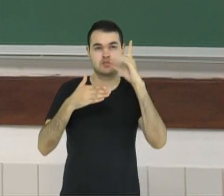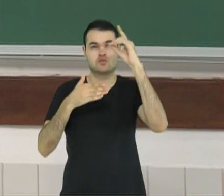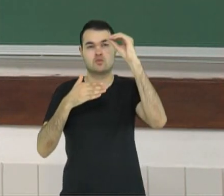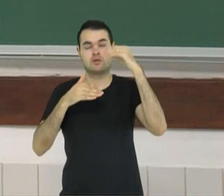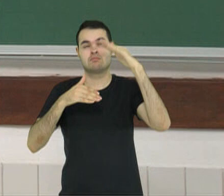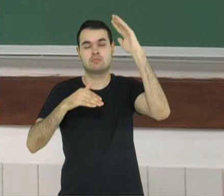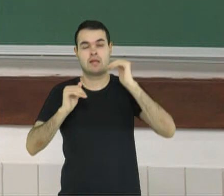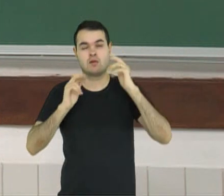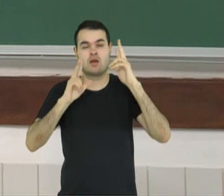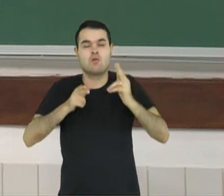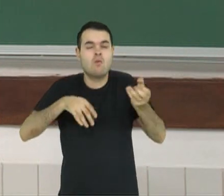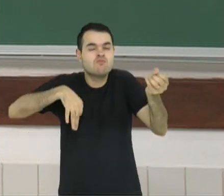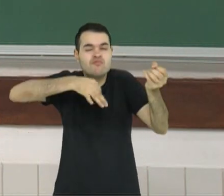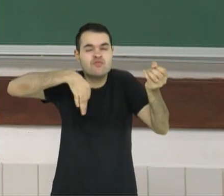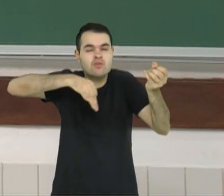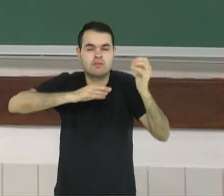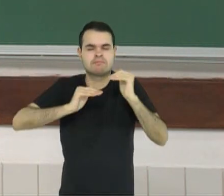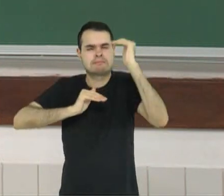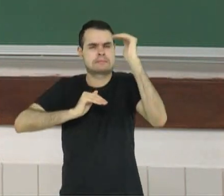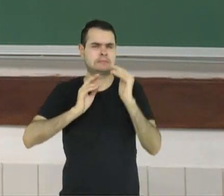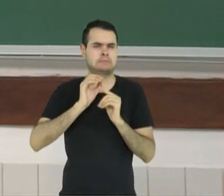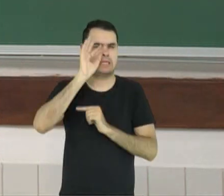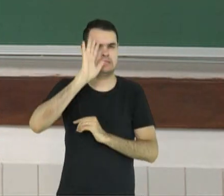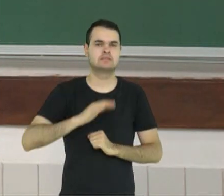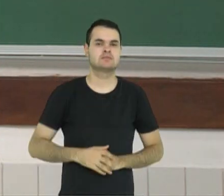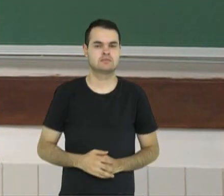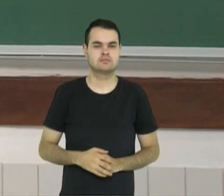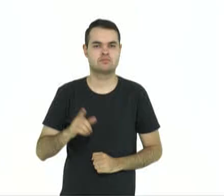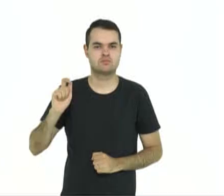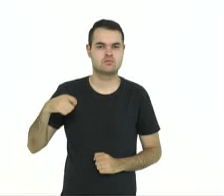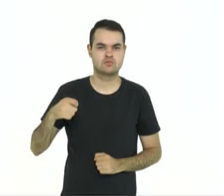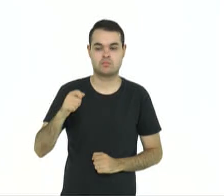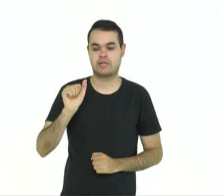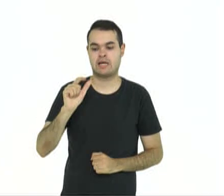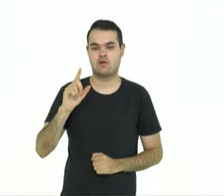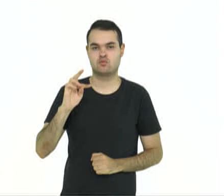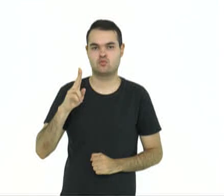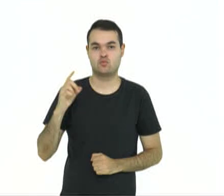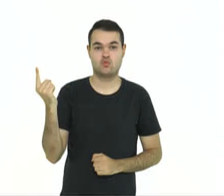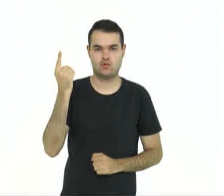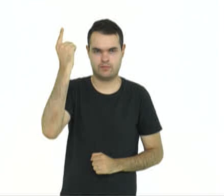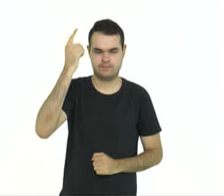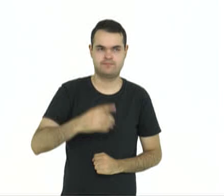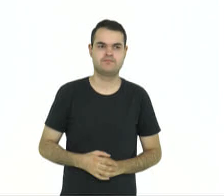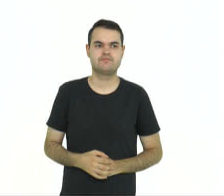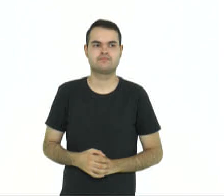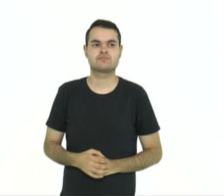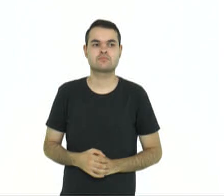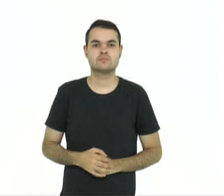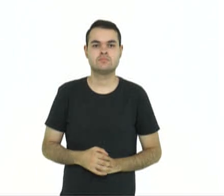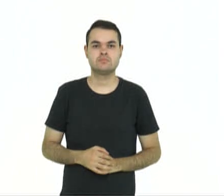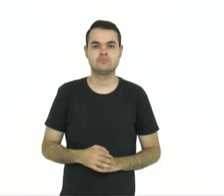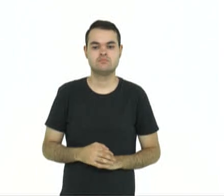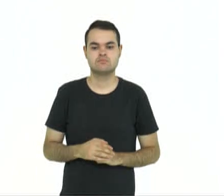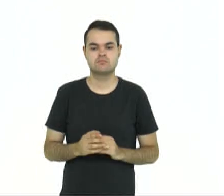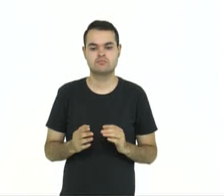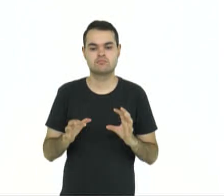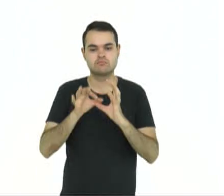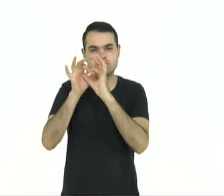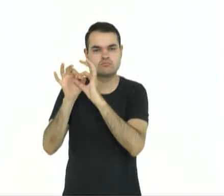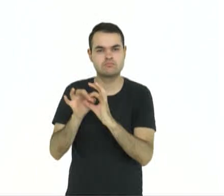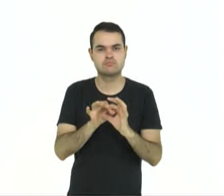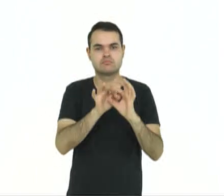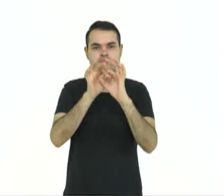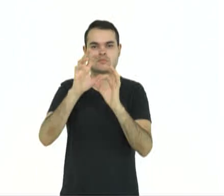É todas as notas que ficam nesse meio tempo. E isso é chamado de altura. E harmonia são os combinados que proporcionam um acorde. O que é